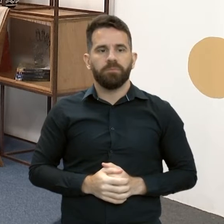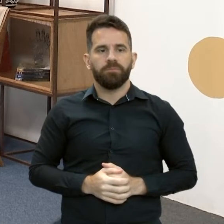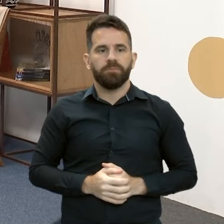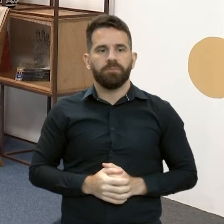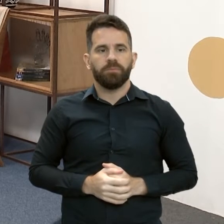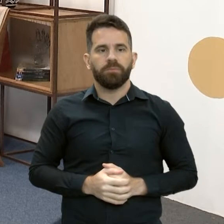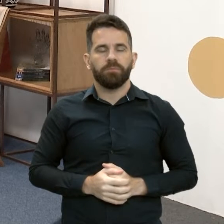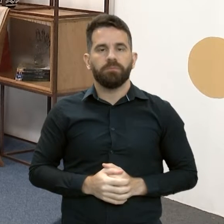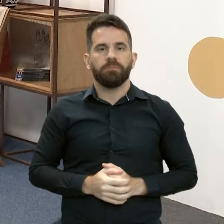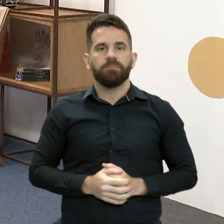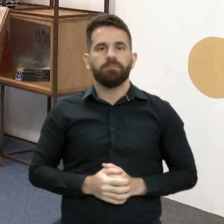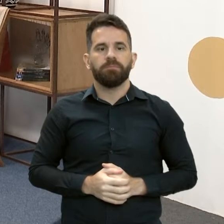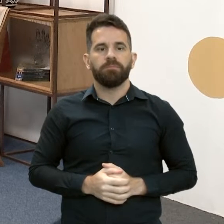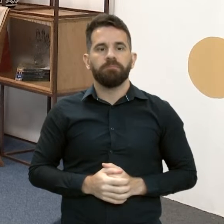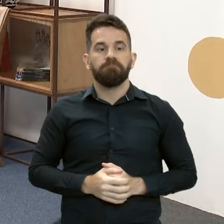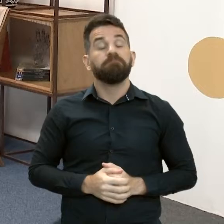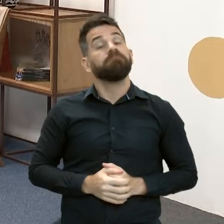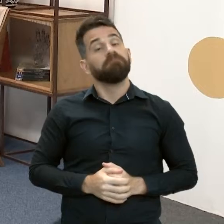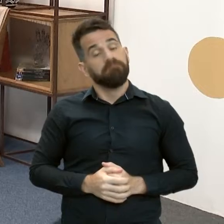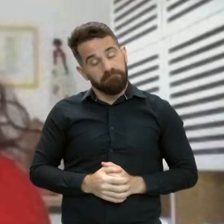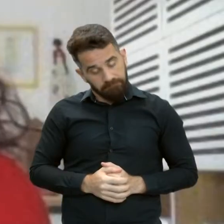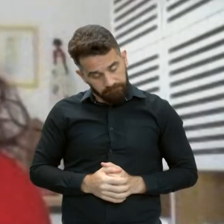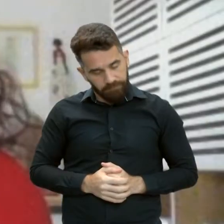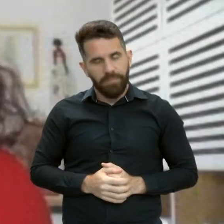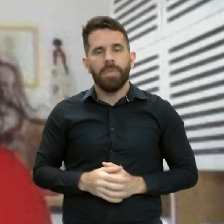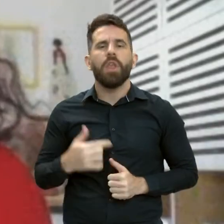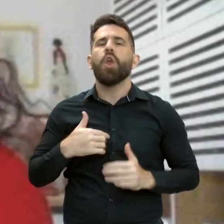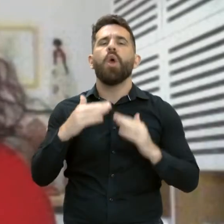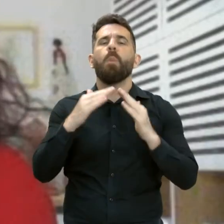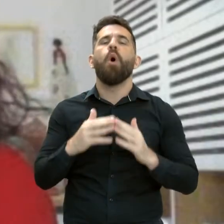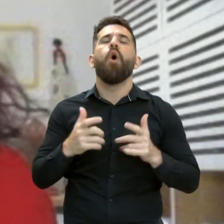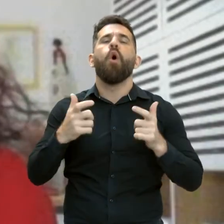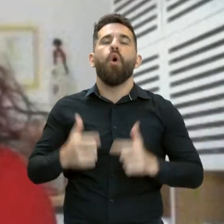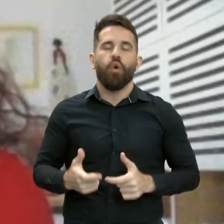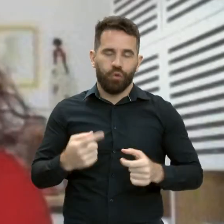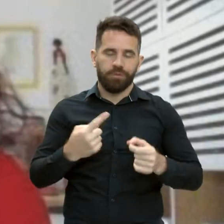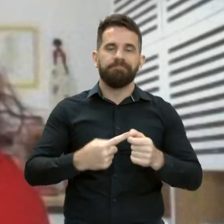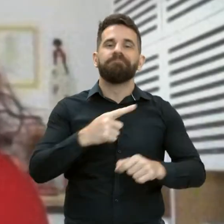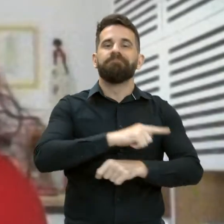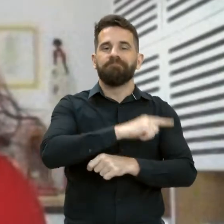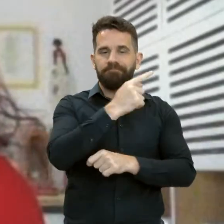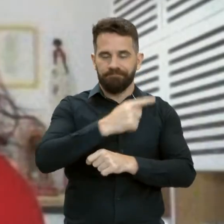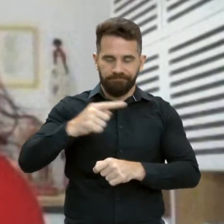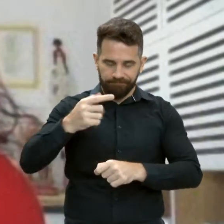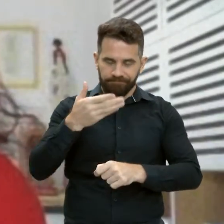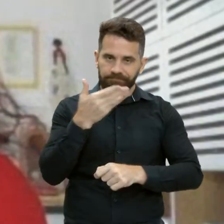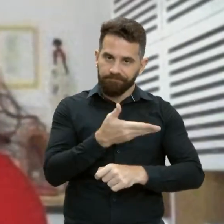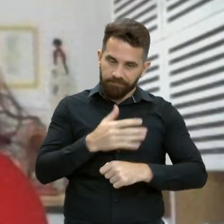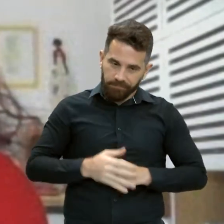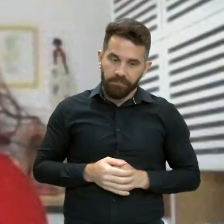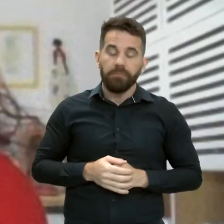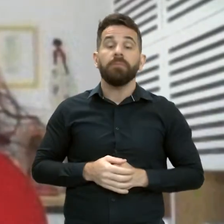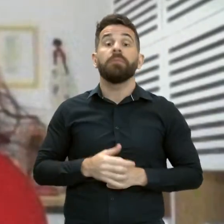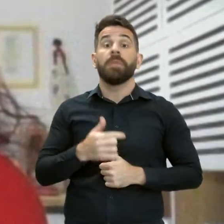Bem, eu sou moradora da cidade de Goiás, eu trabalho aqui